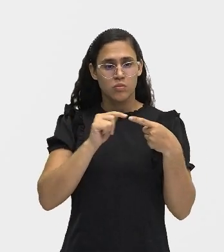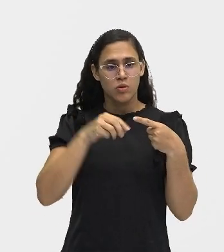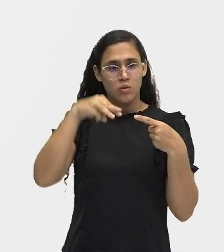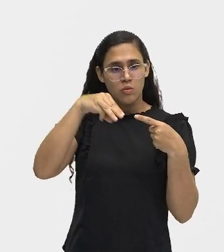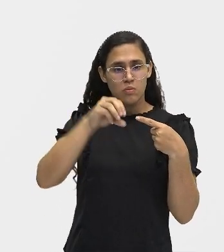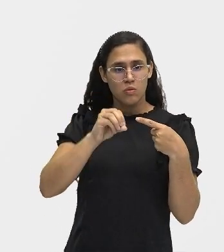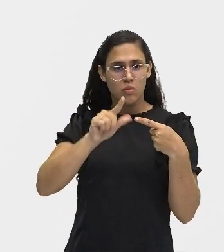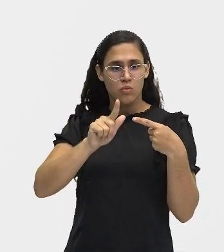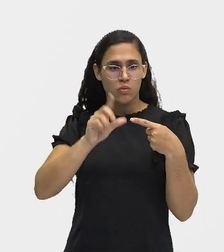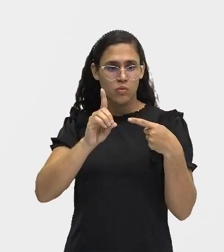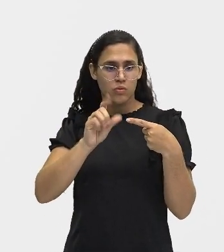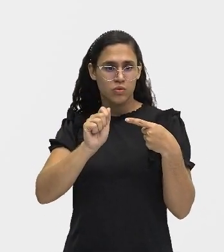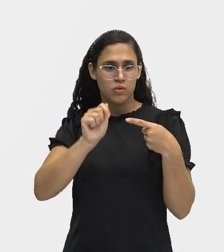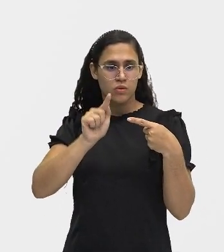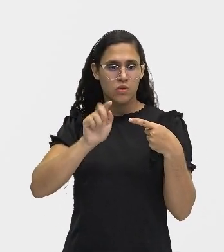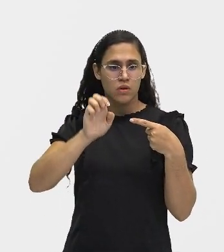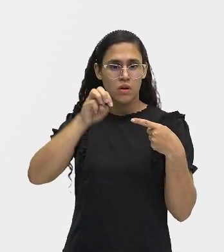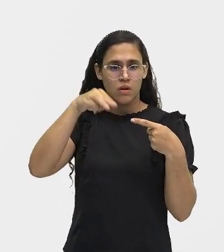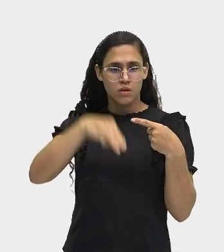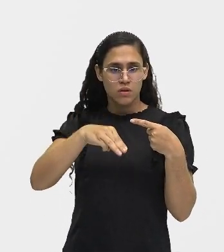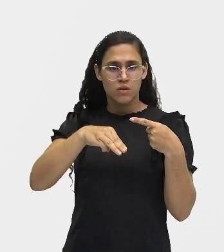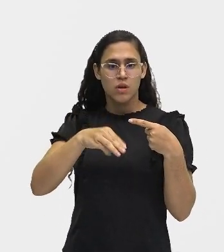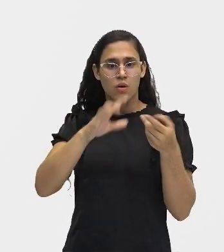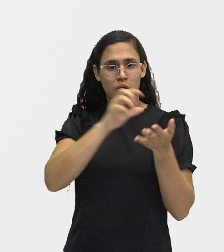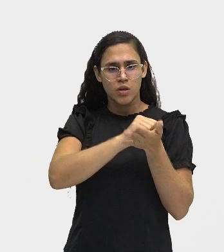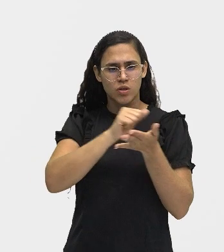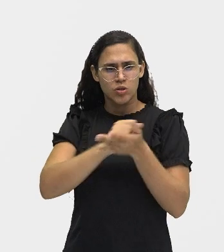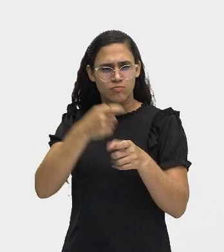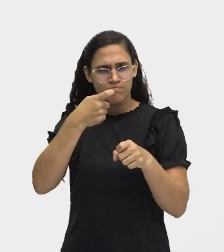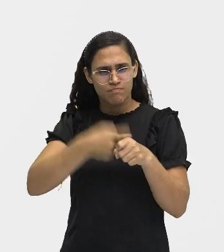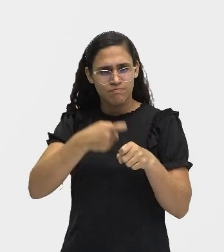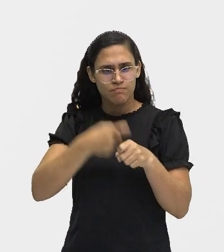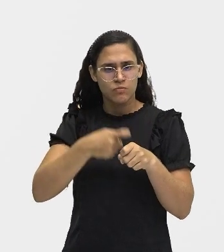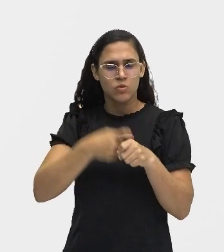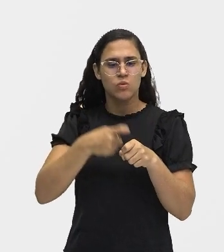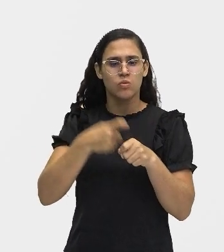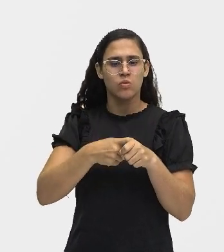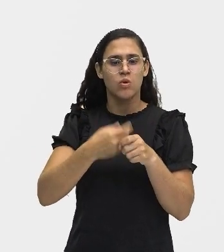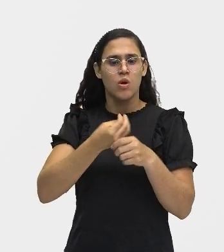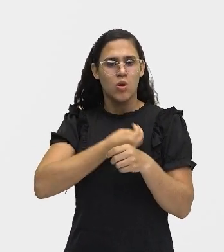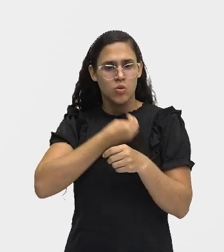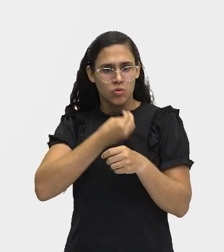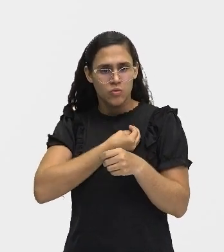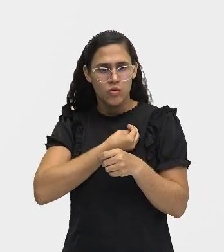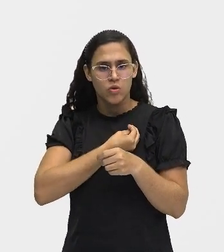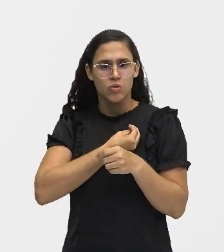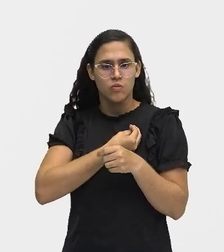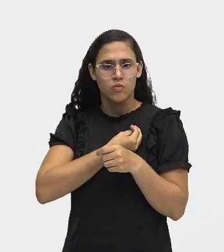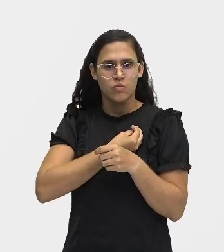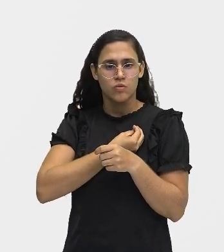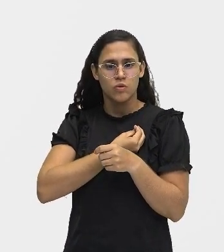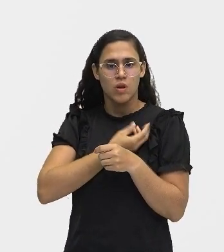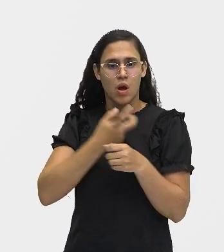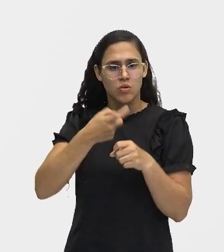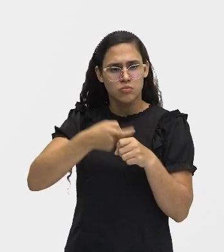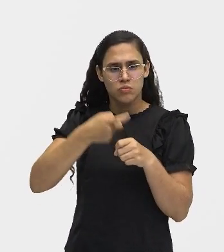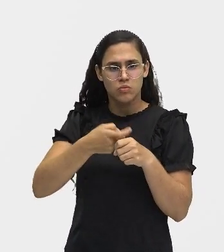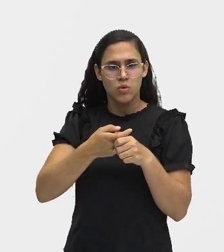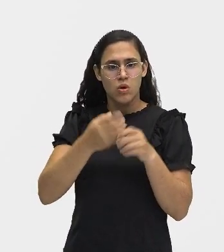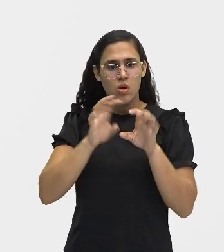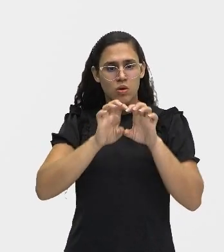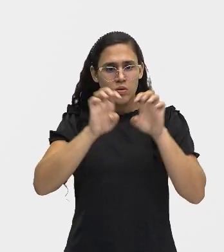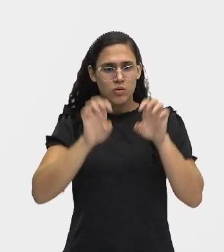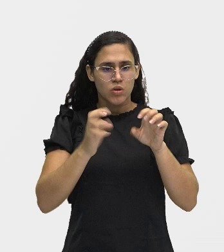ser um registro das partes duras do ser vivo em rocha. E aí os moldes formados podem ser